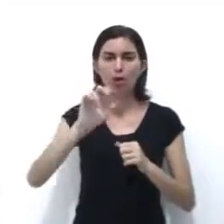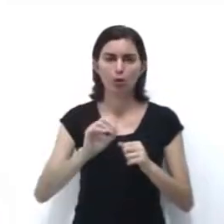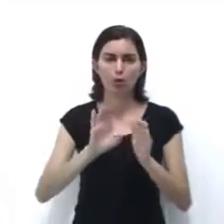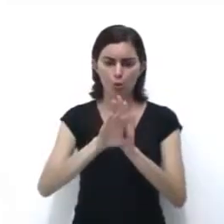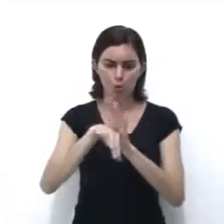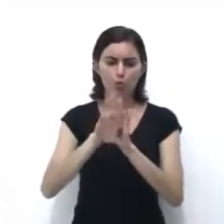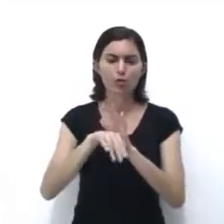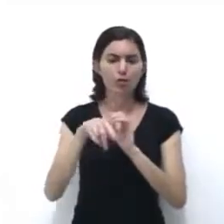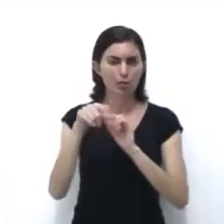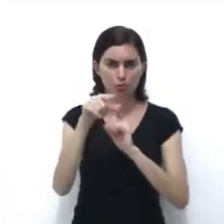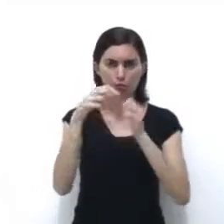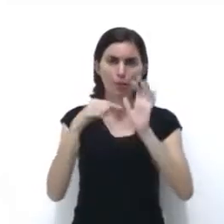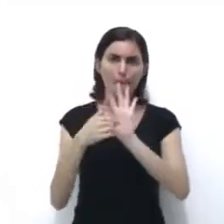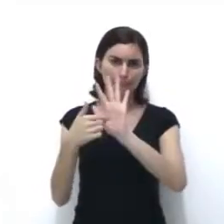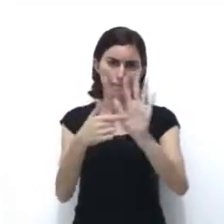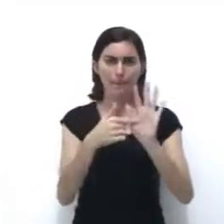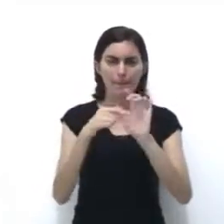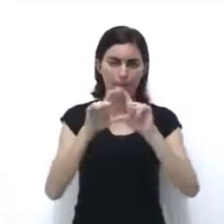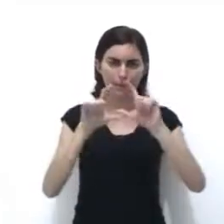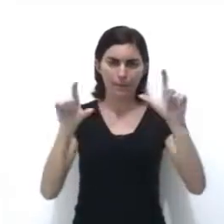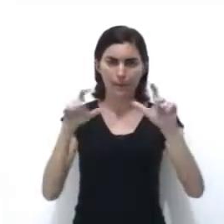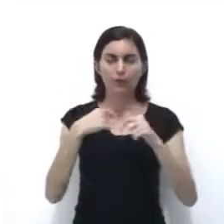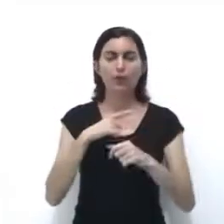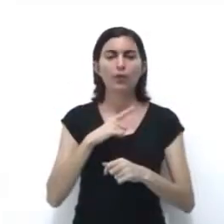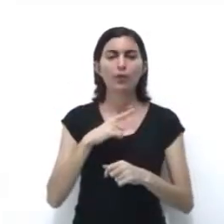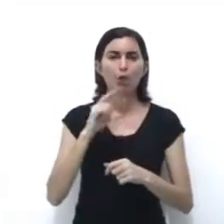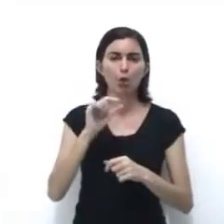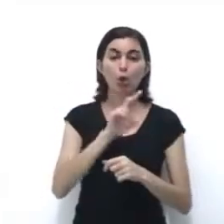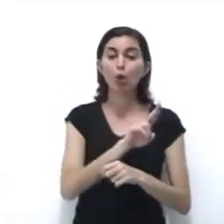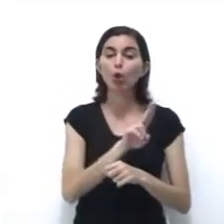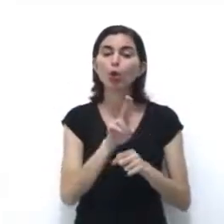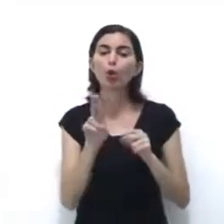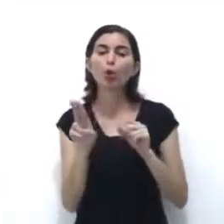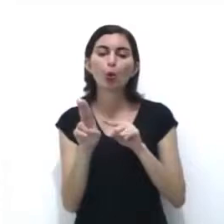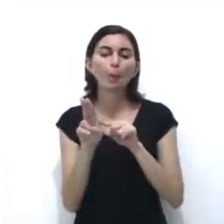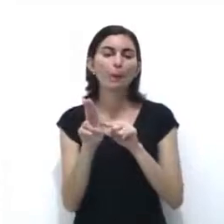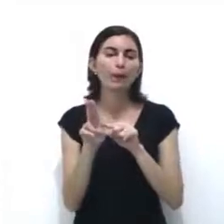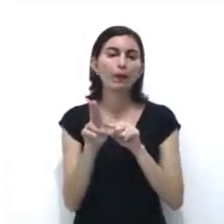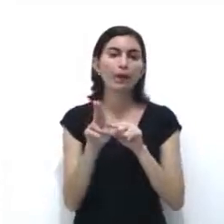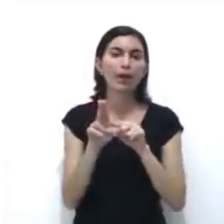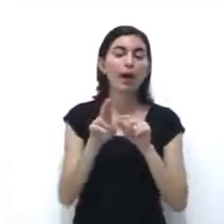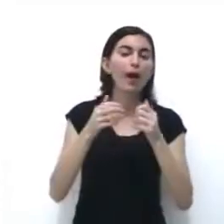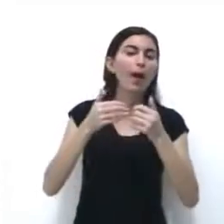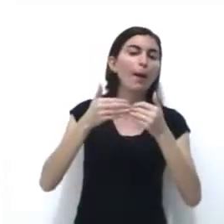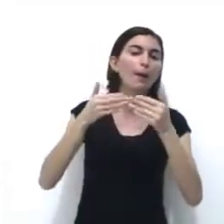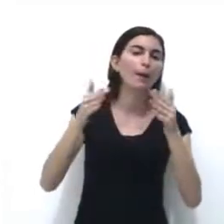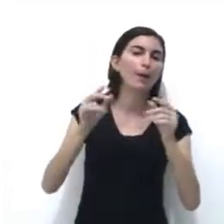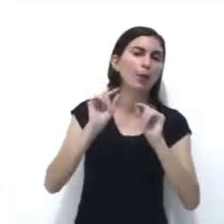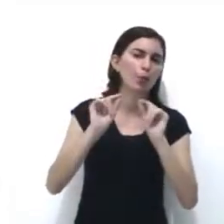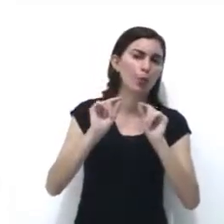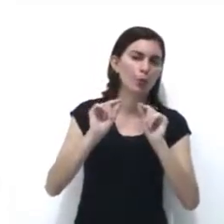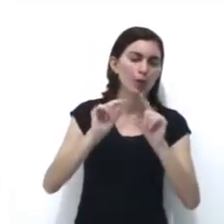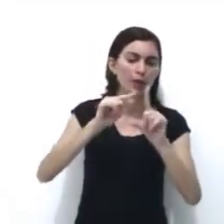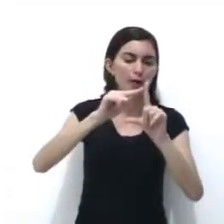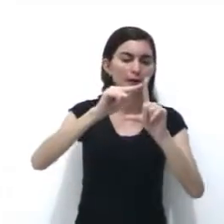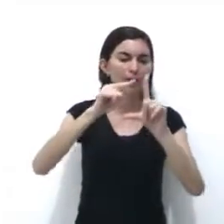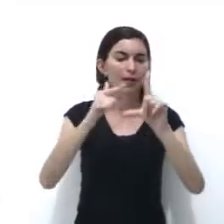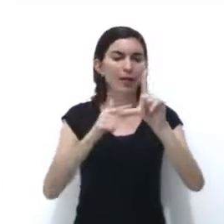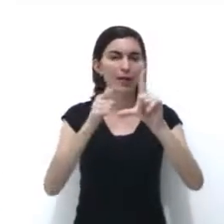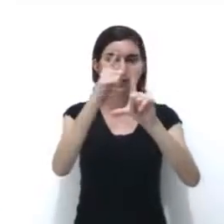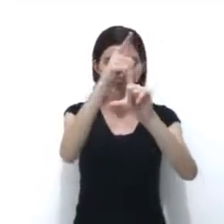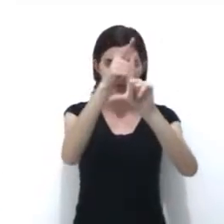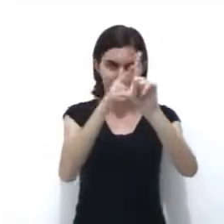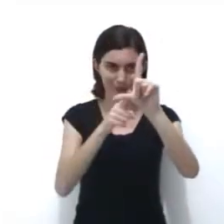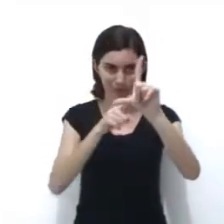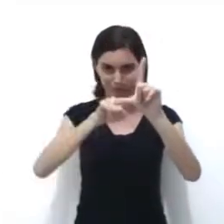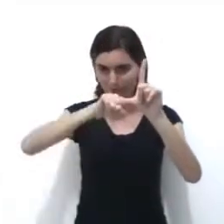Ângulo, o conceito formal dele, conforme aparece aí na sua tela, é o nome que se dá à abertura formada por